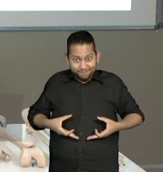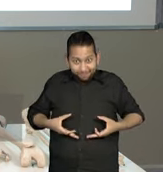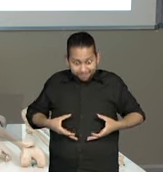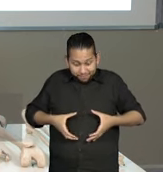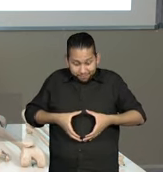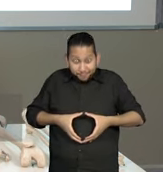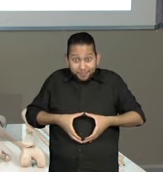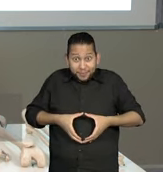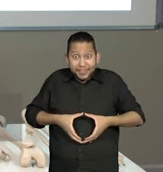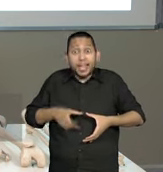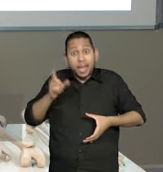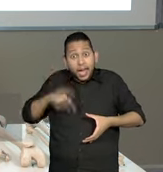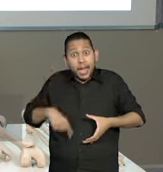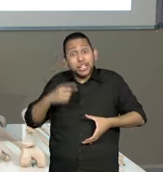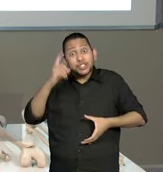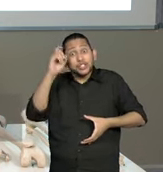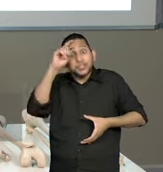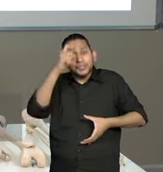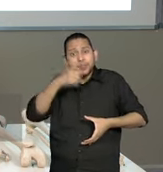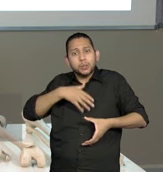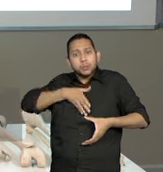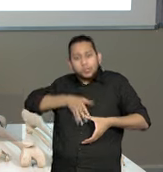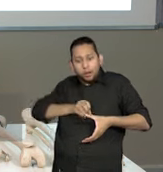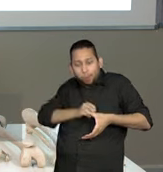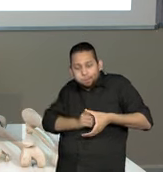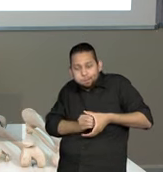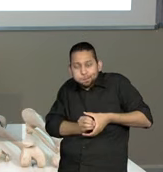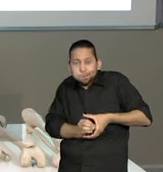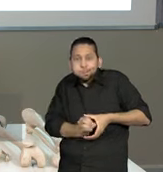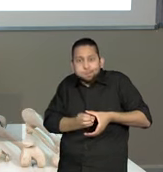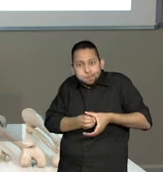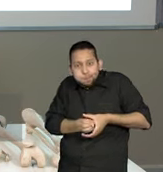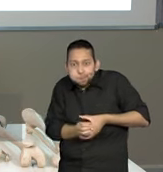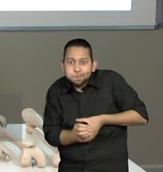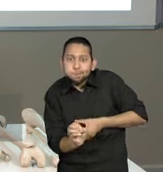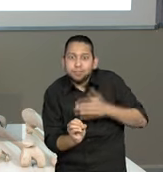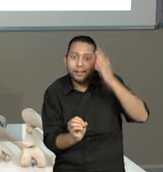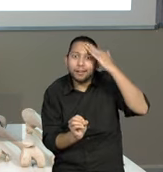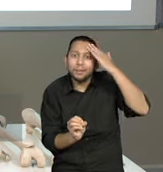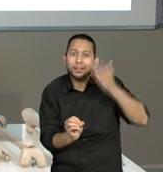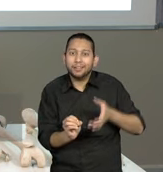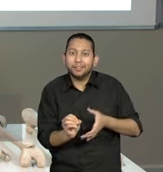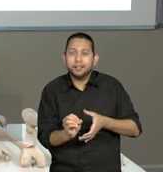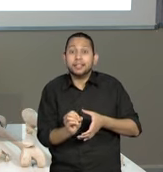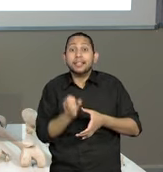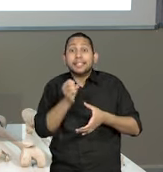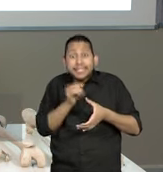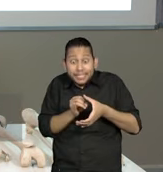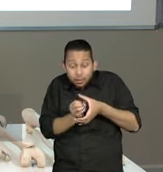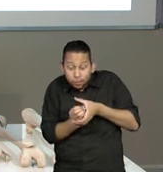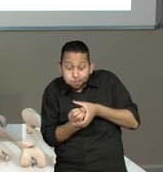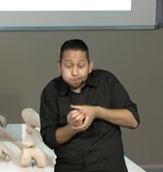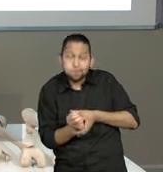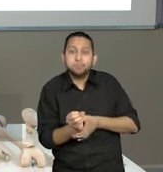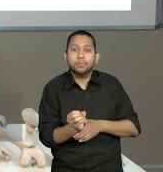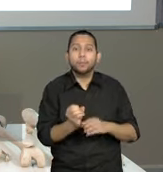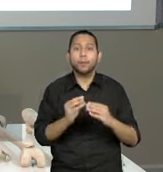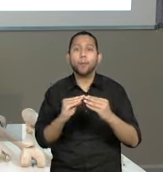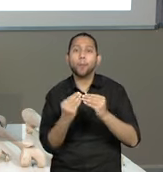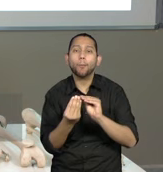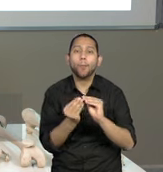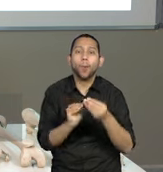seja importante, tá? Para que esse parto ocorra. Lá pelos 18 meses,